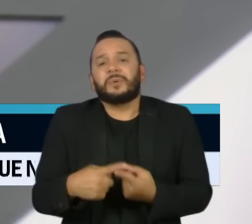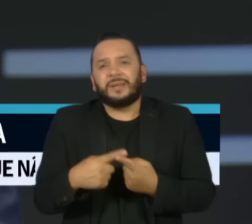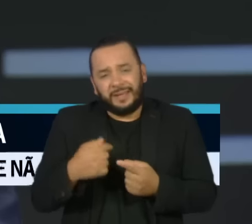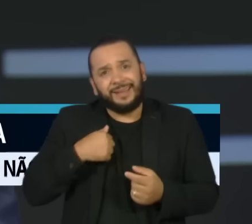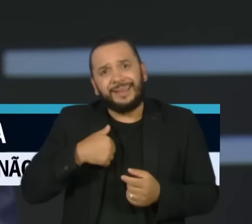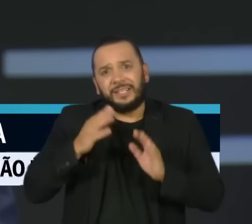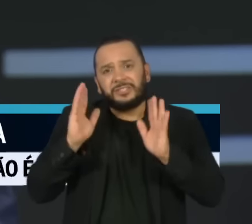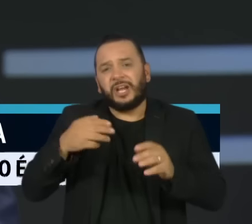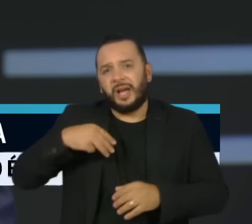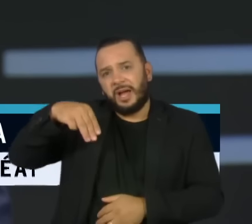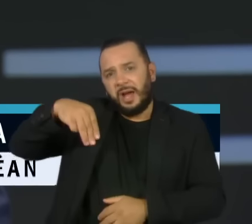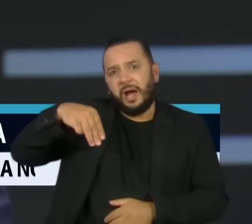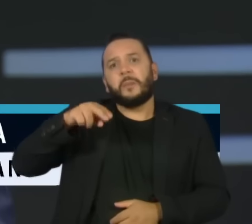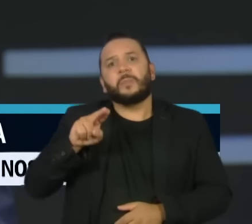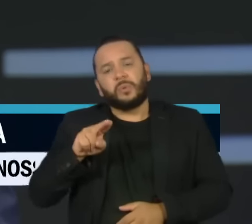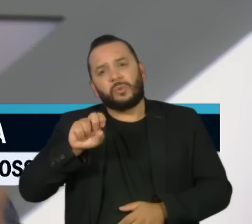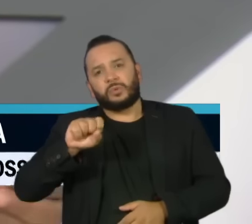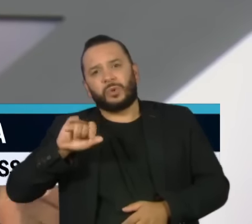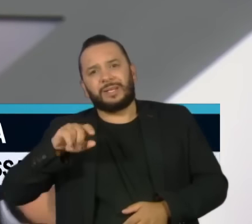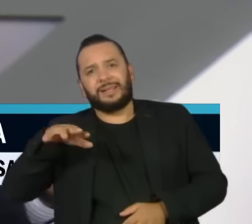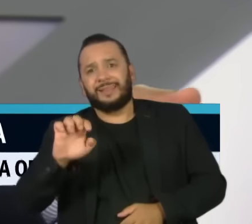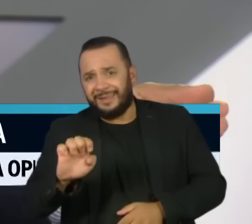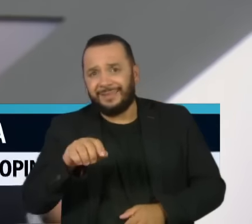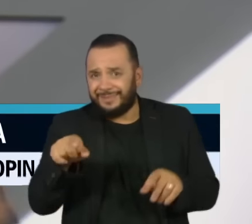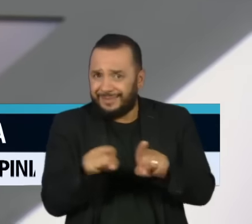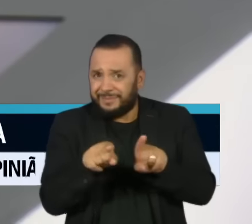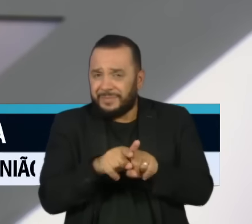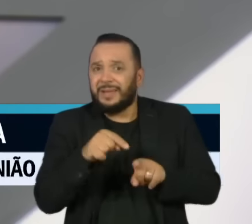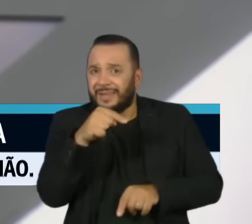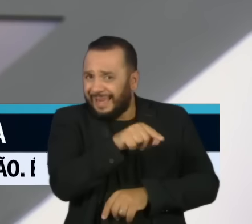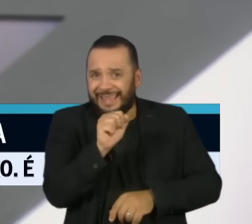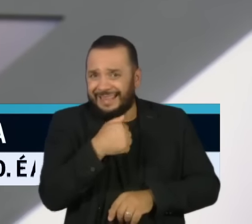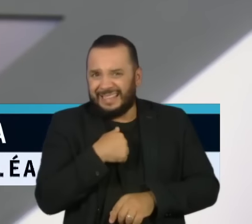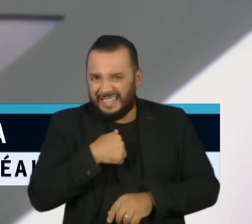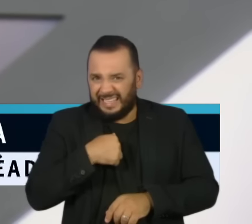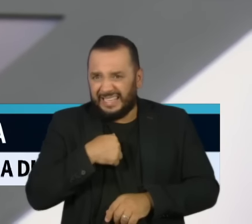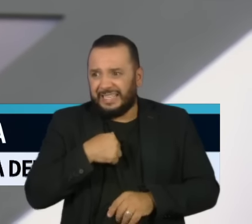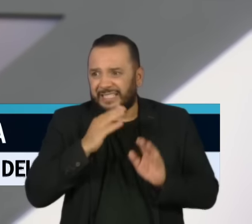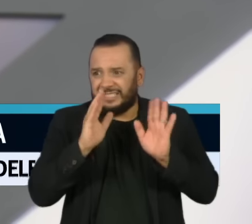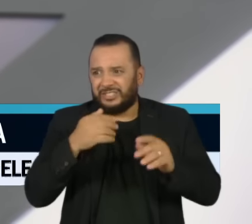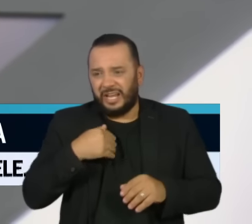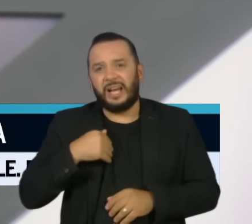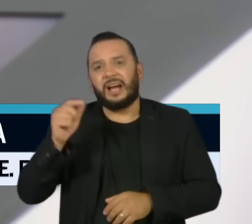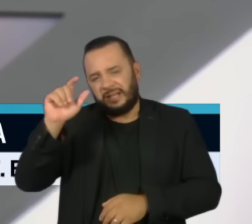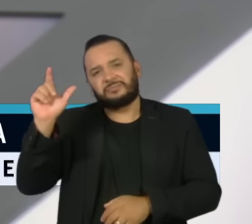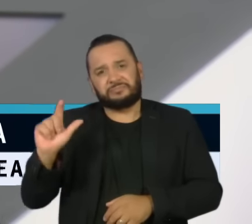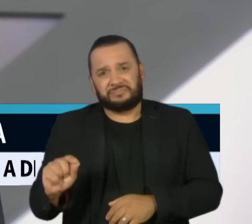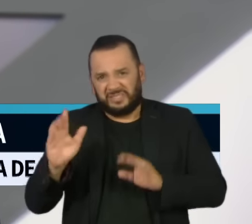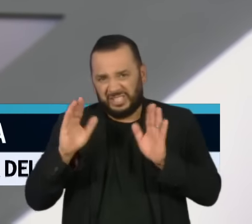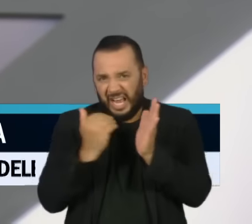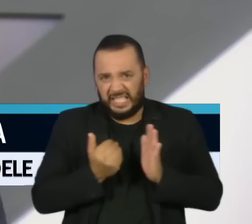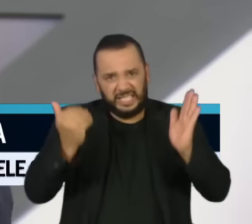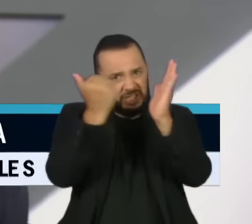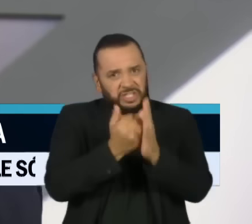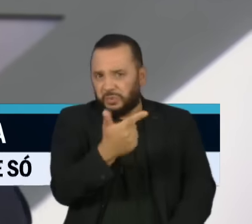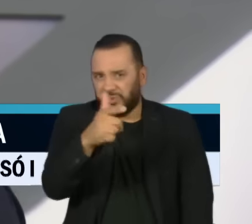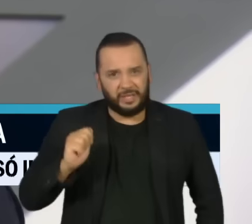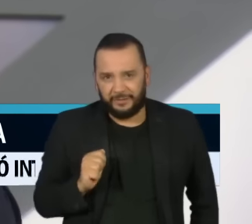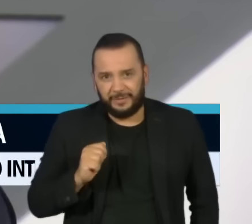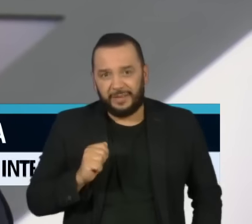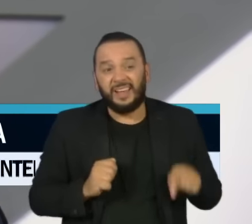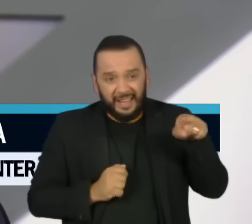chegou a tanto. Né? De modo que o ministro do Supremo, ele não pode nem permitir que a gente tenha